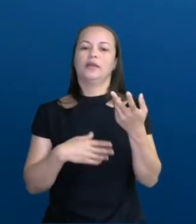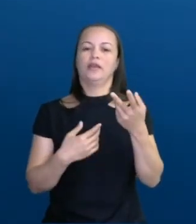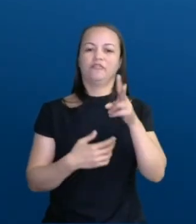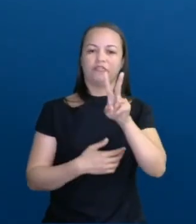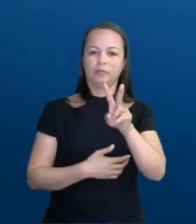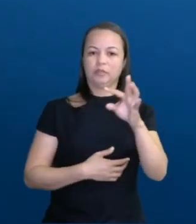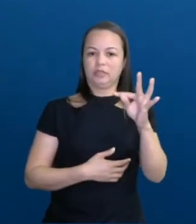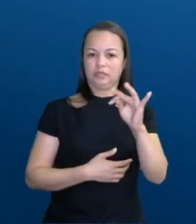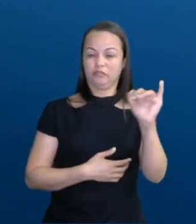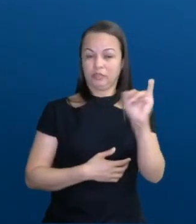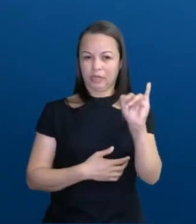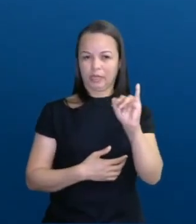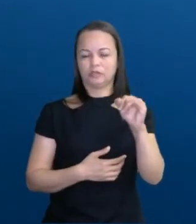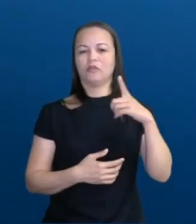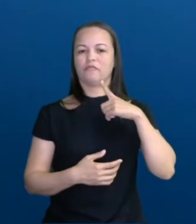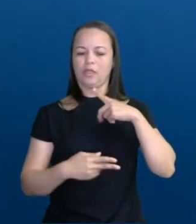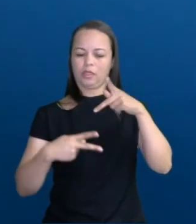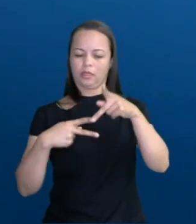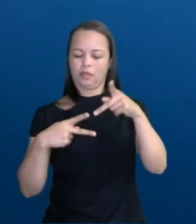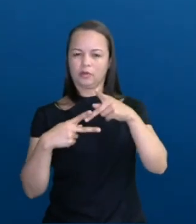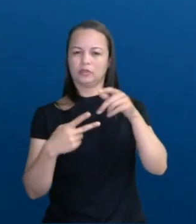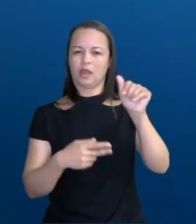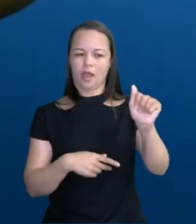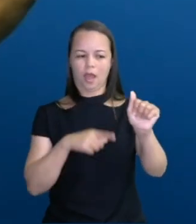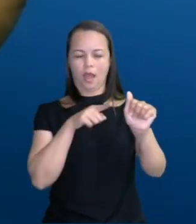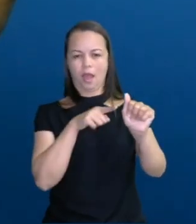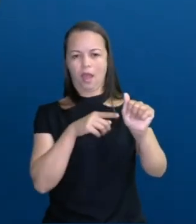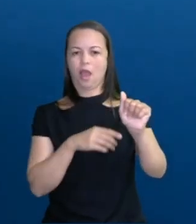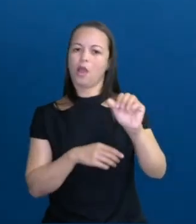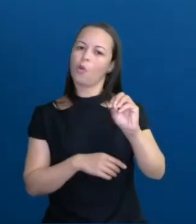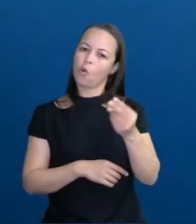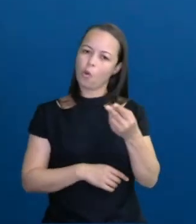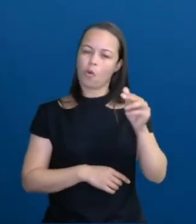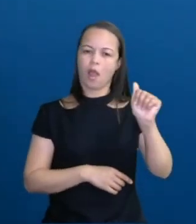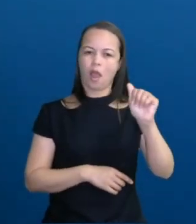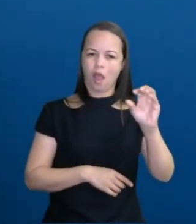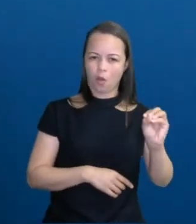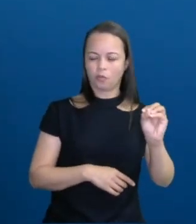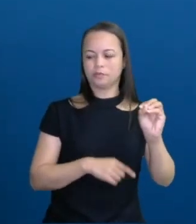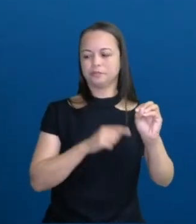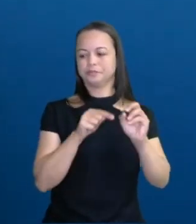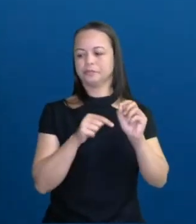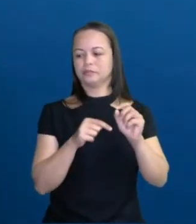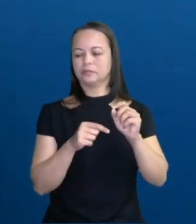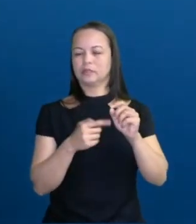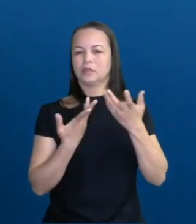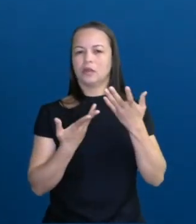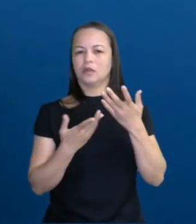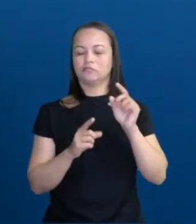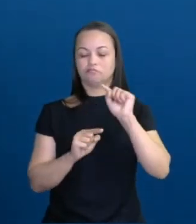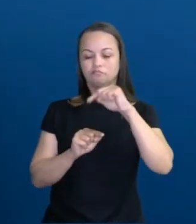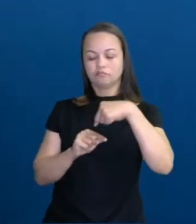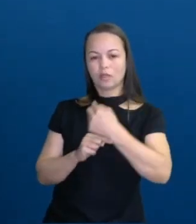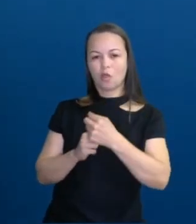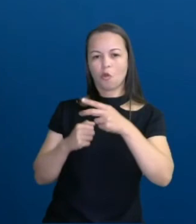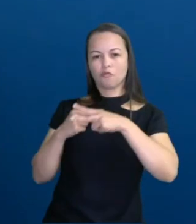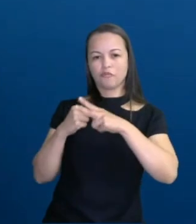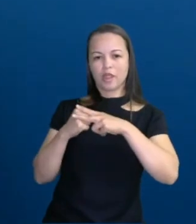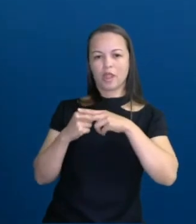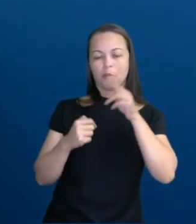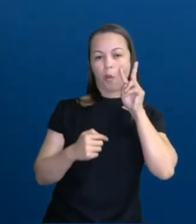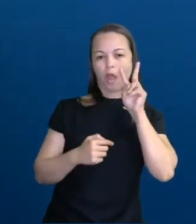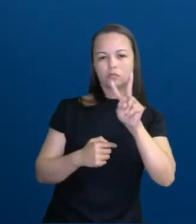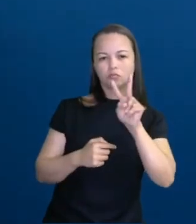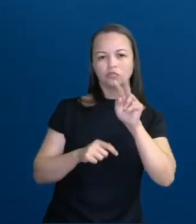então ele sempre vai receber a preposição a ou ao percebam que aqui ó após o verbo assistir